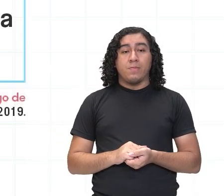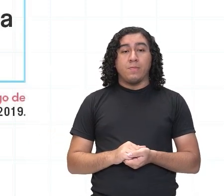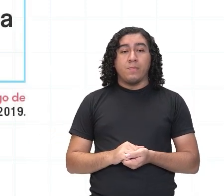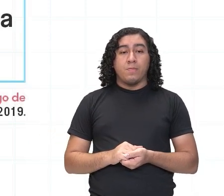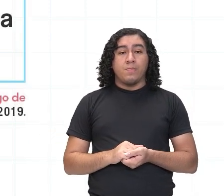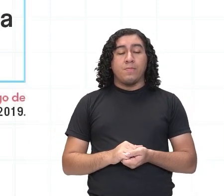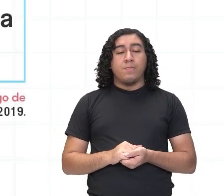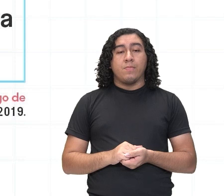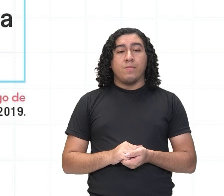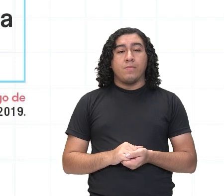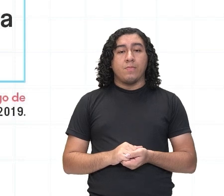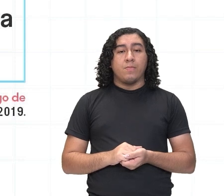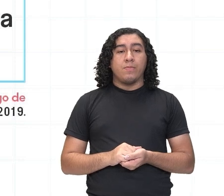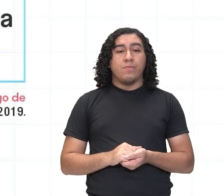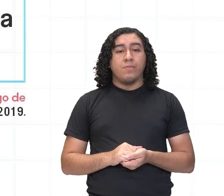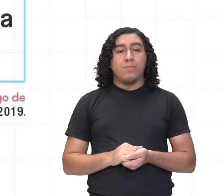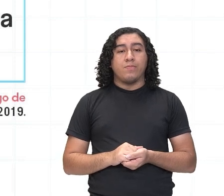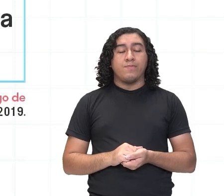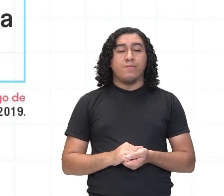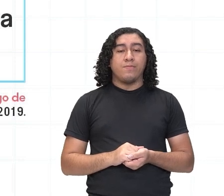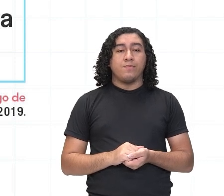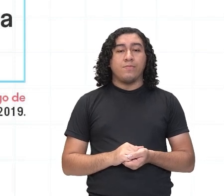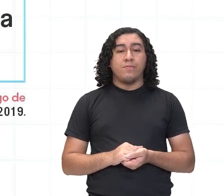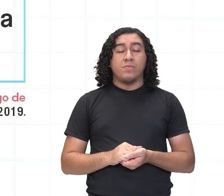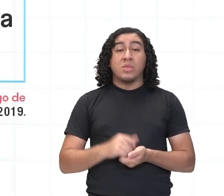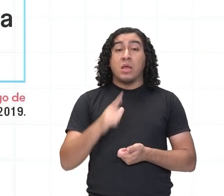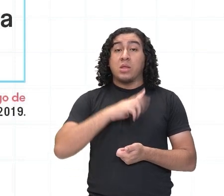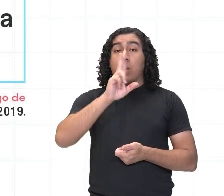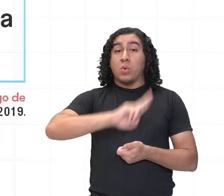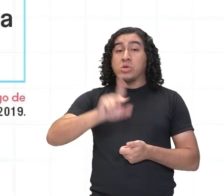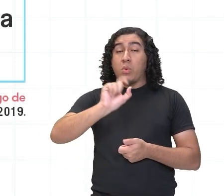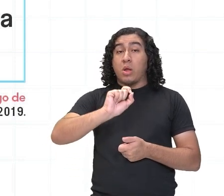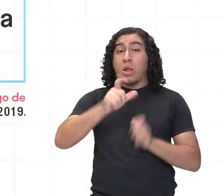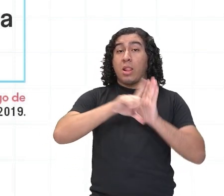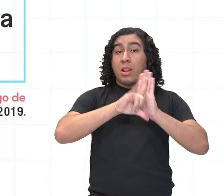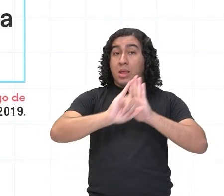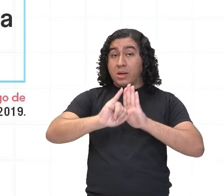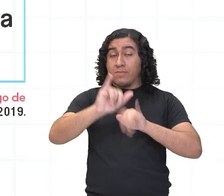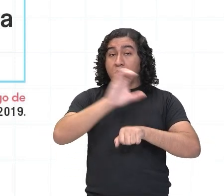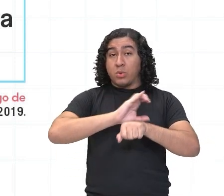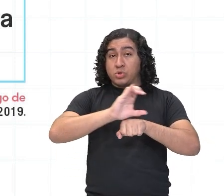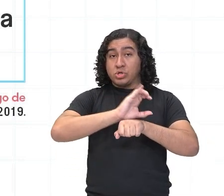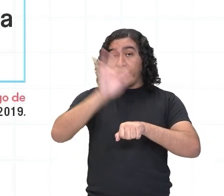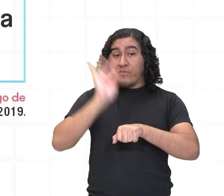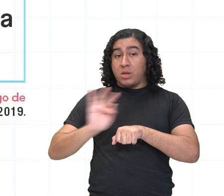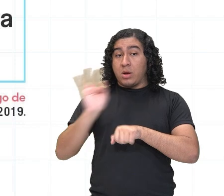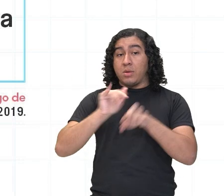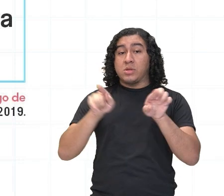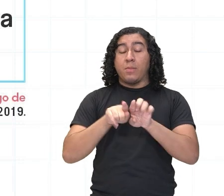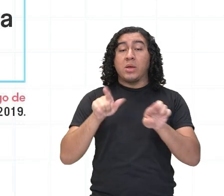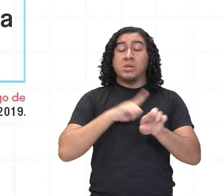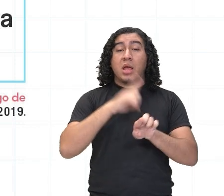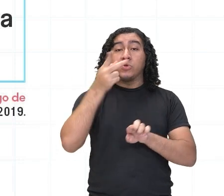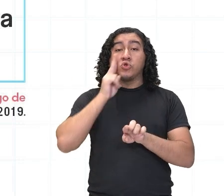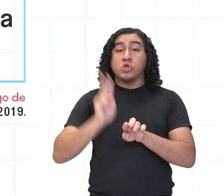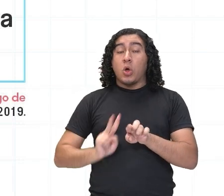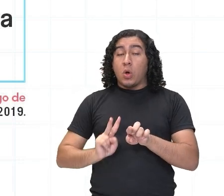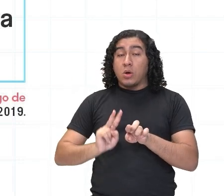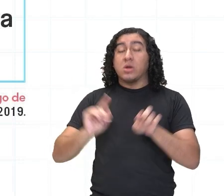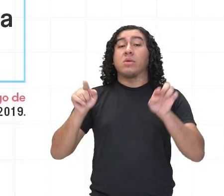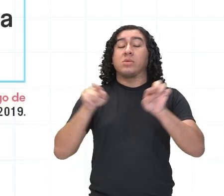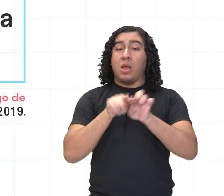ar. Argumento de base legal, que é a Constituição Federal. Temos o argumento de base histórica,